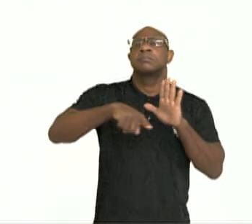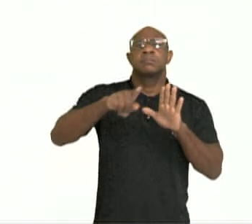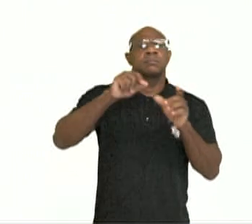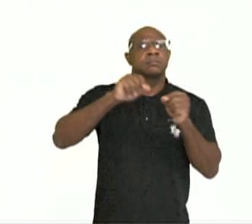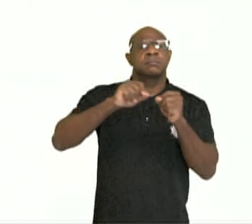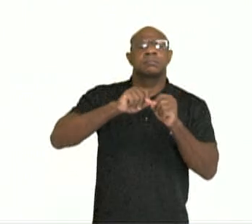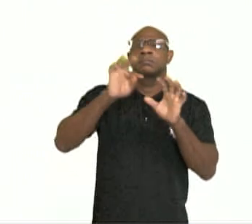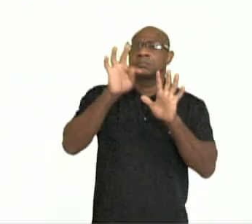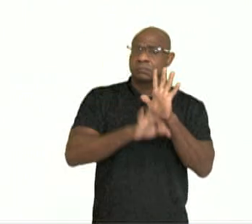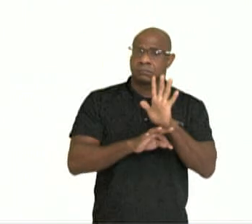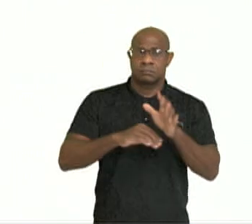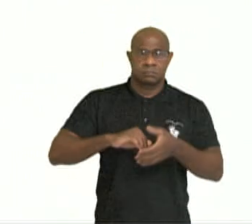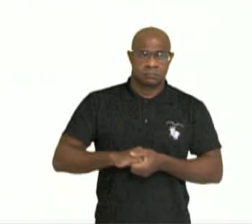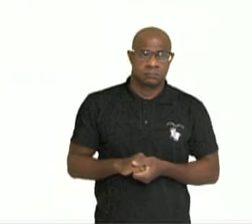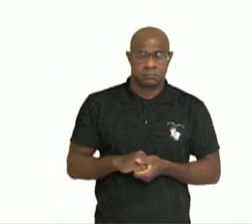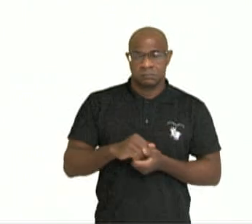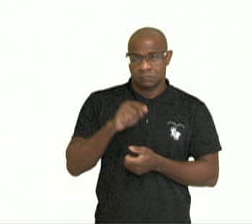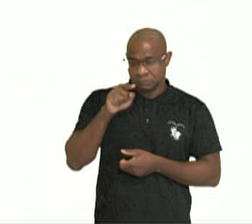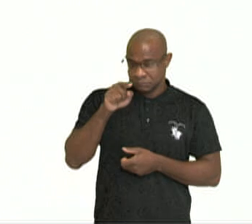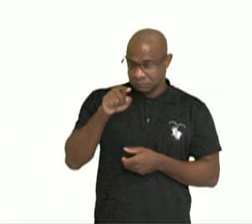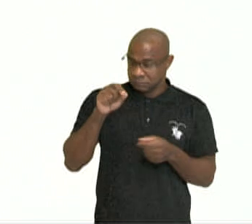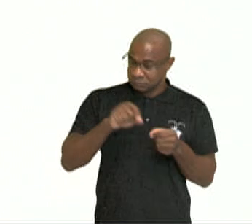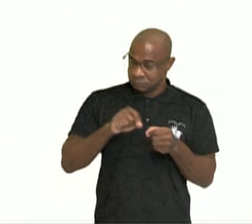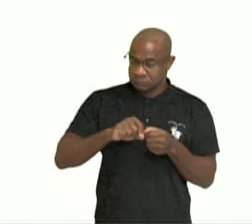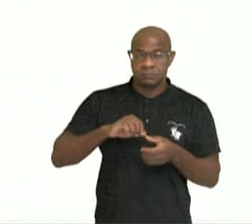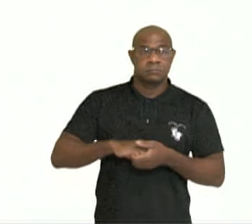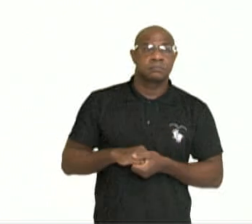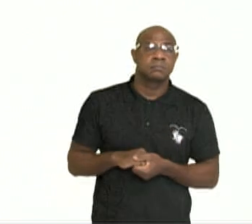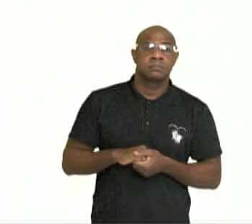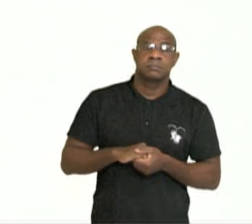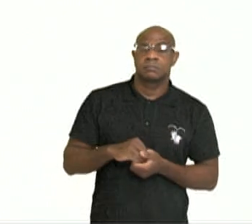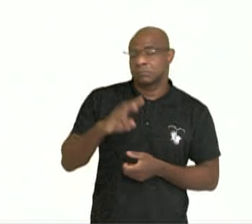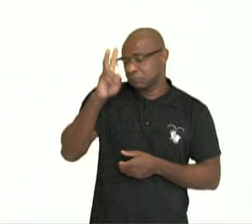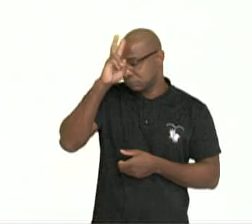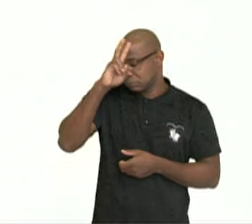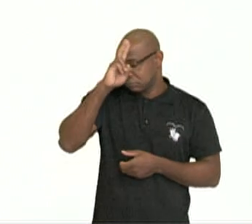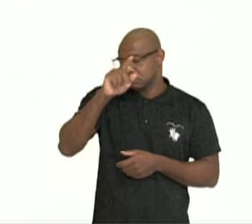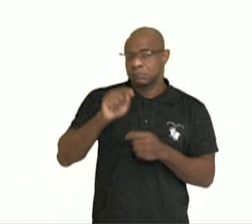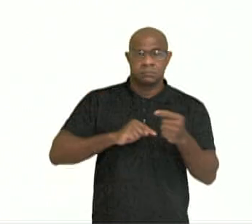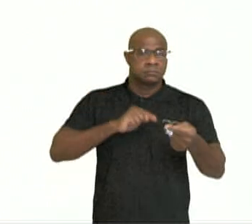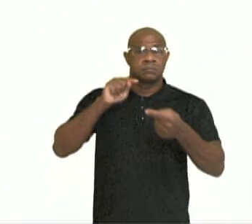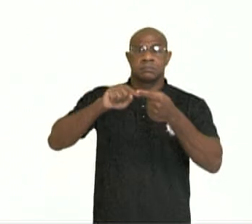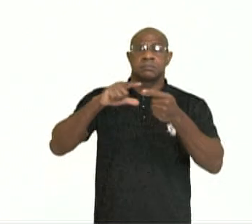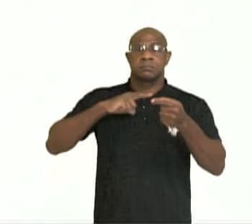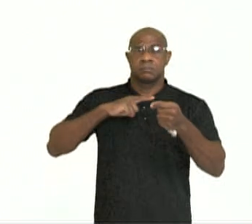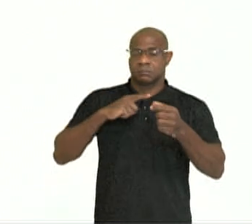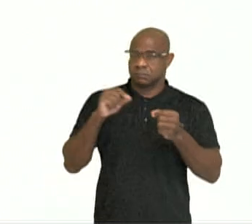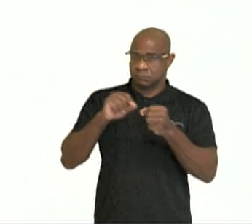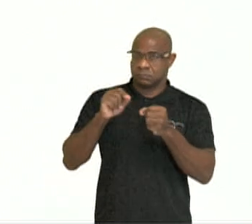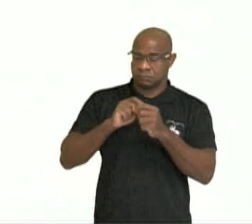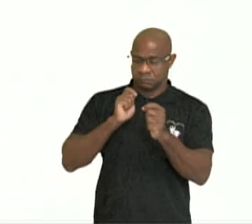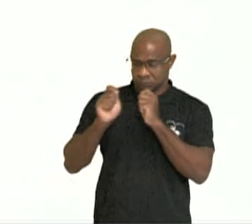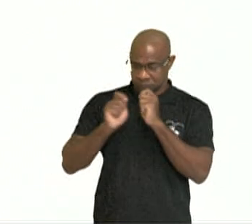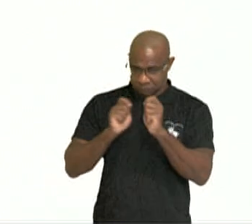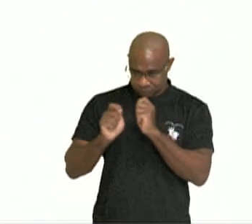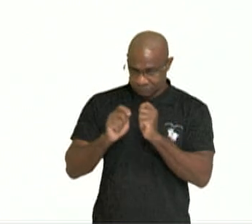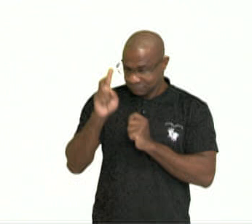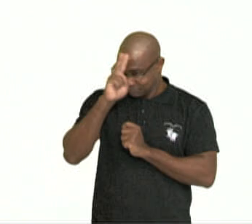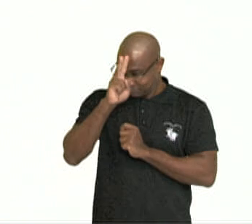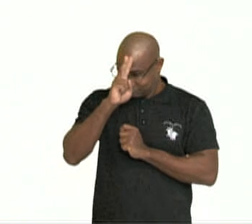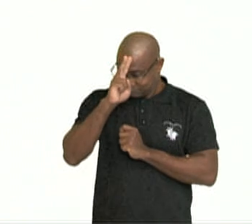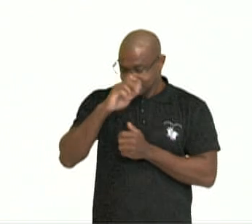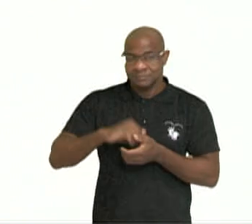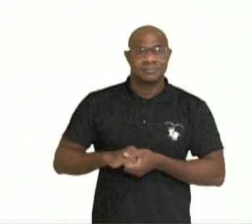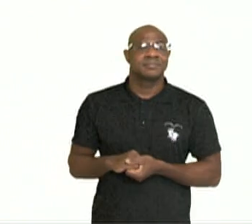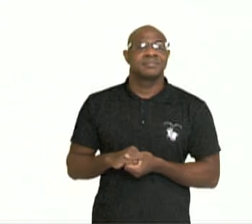de texto para você. Olha só, lembra que lá no nosso objetivo tinha produzir uma reportagem? Pois é,